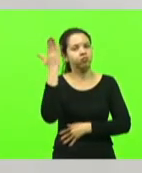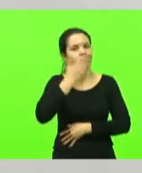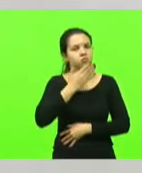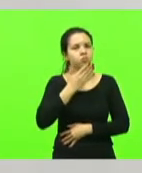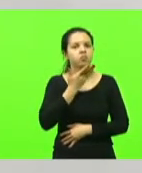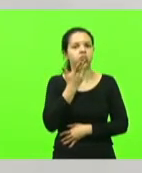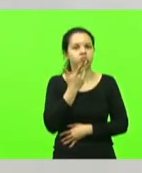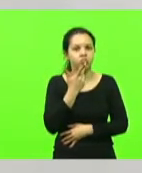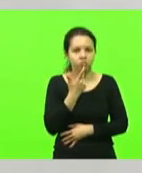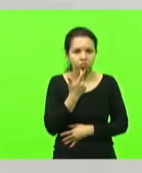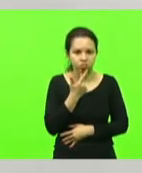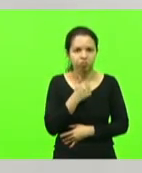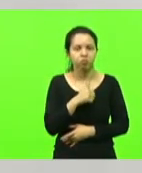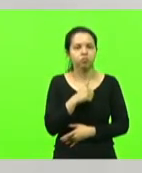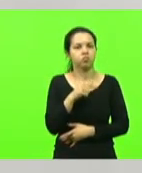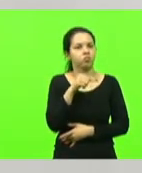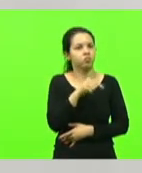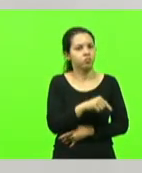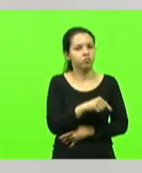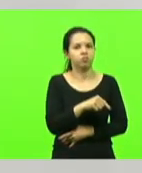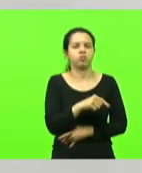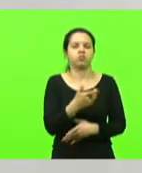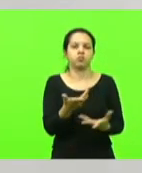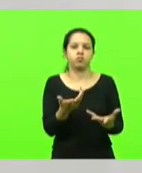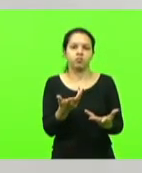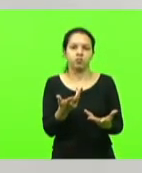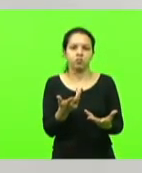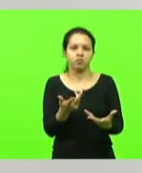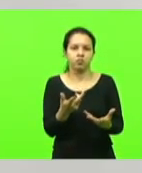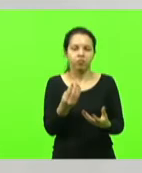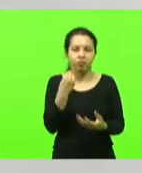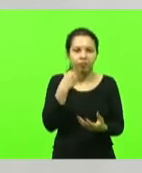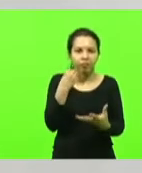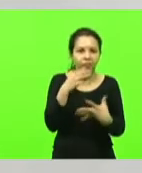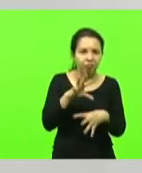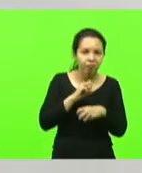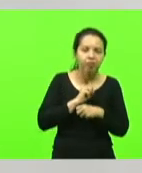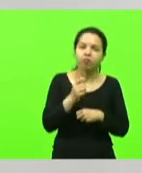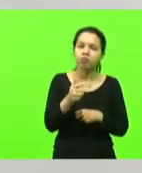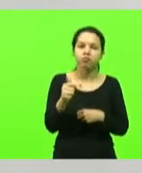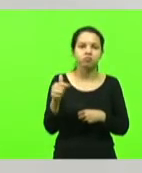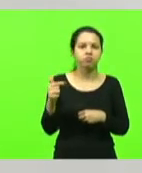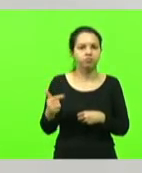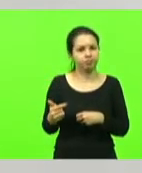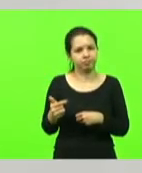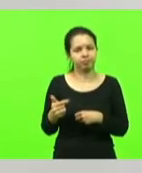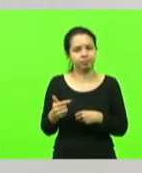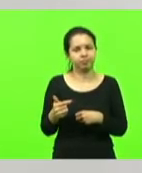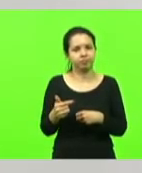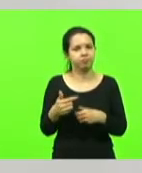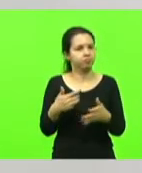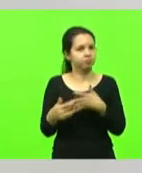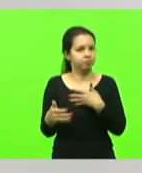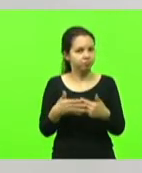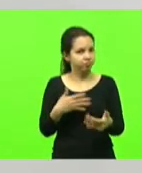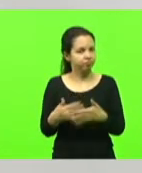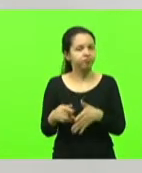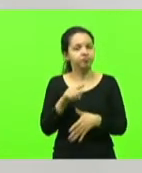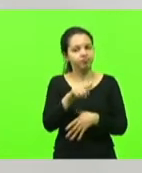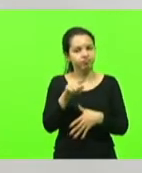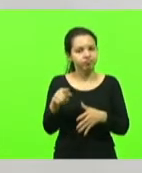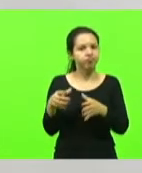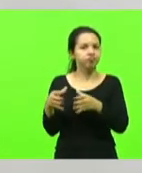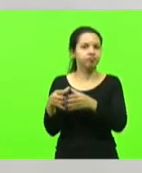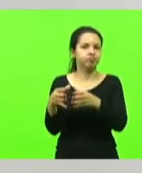crianças são as menos vulneráveis ao coronavírus. Não importa. Esses órgãos estão atuando de forma